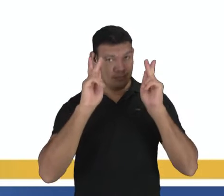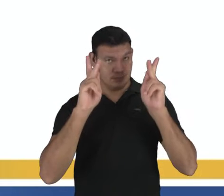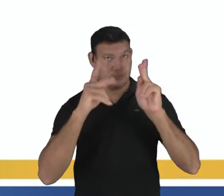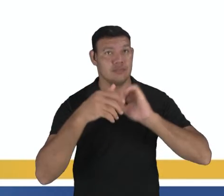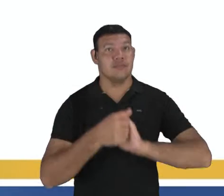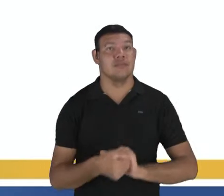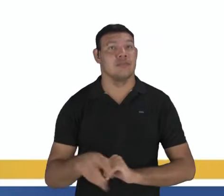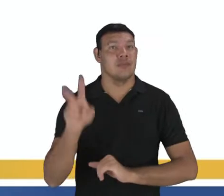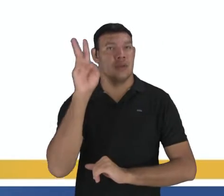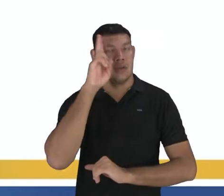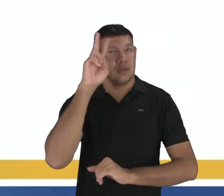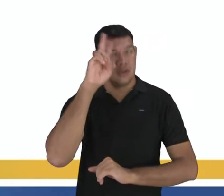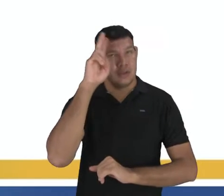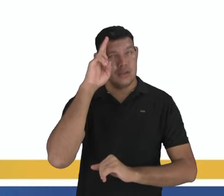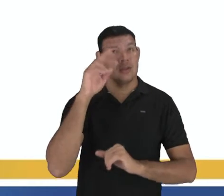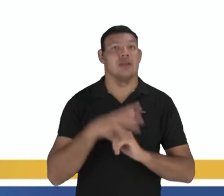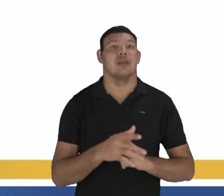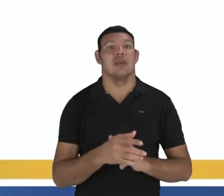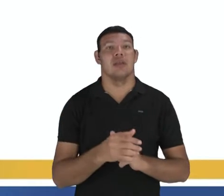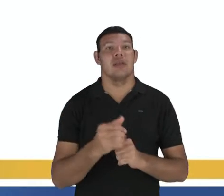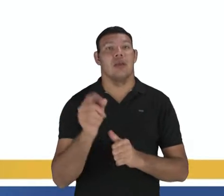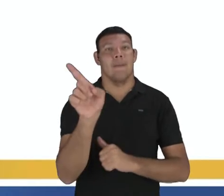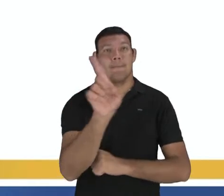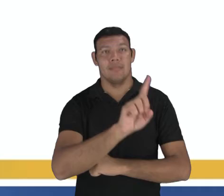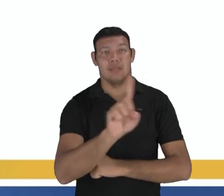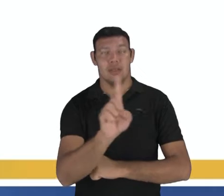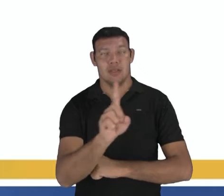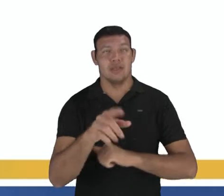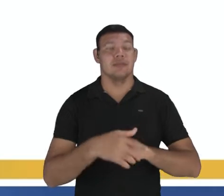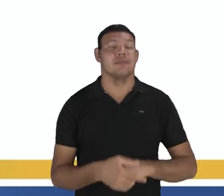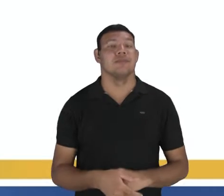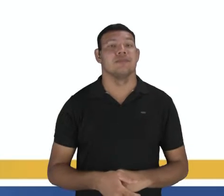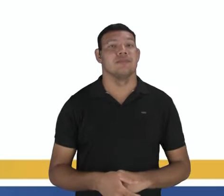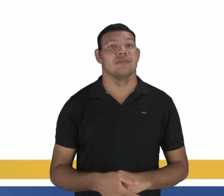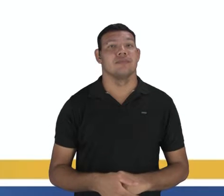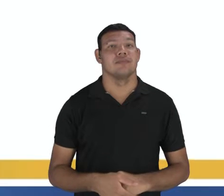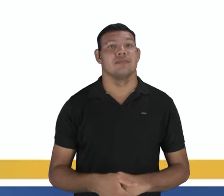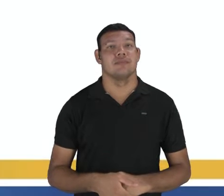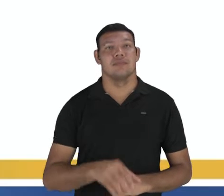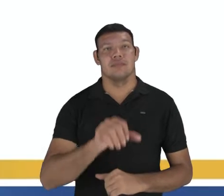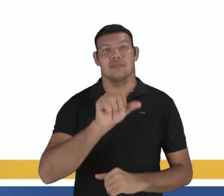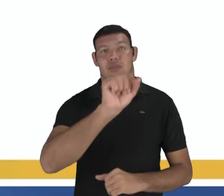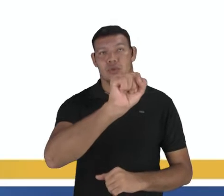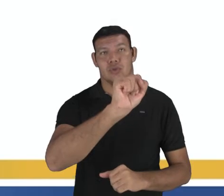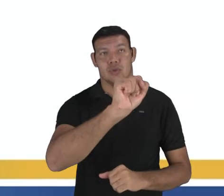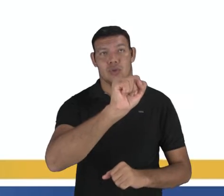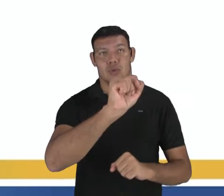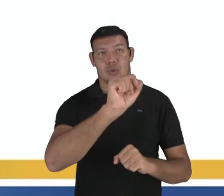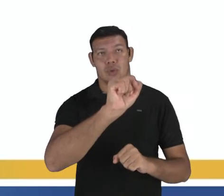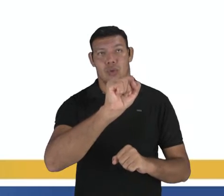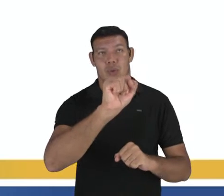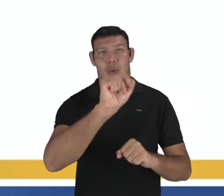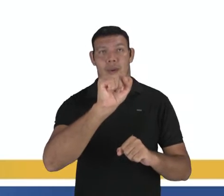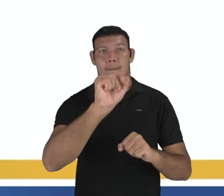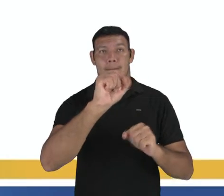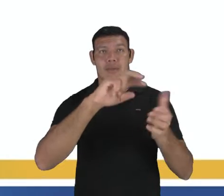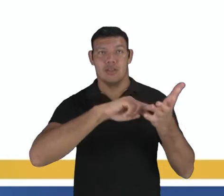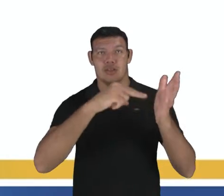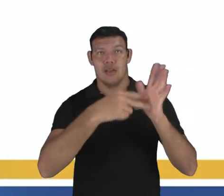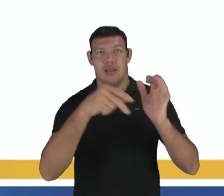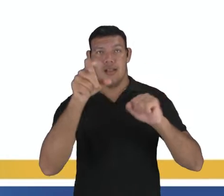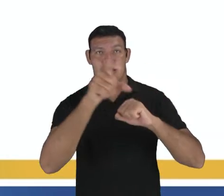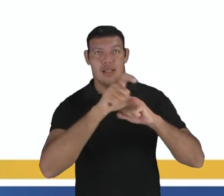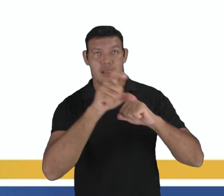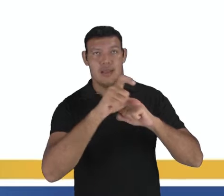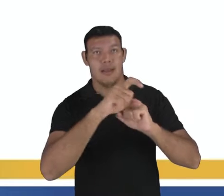aí também, relembrem a forma negativa, sujeito, have ou has mais o not, que a única coisa que muda da